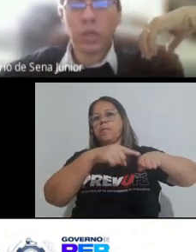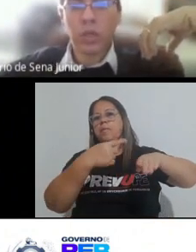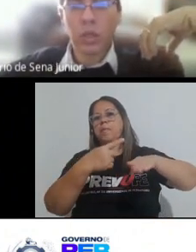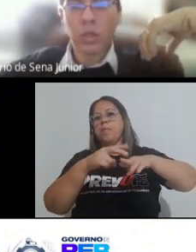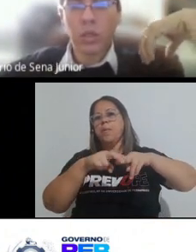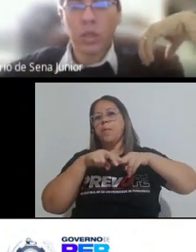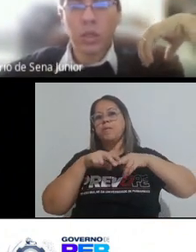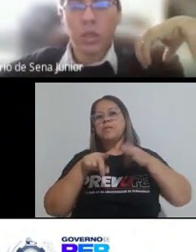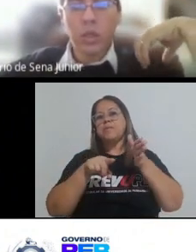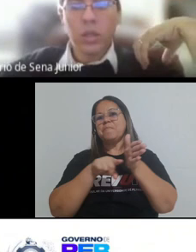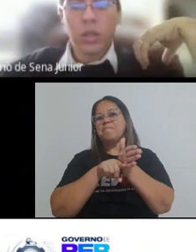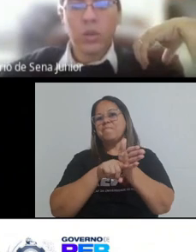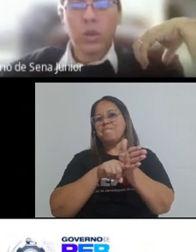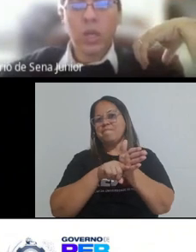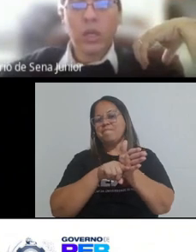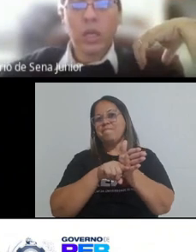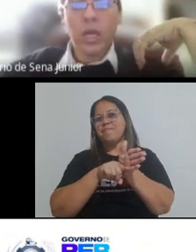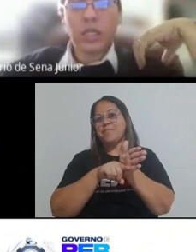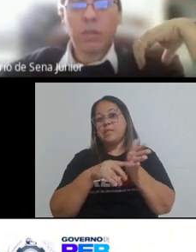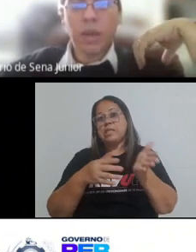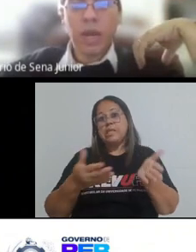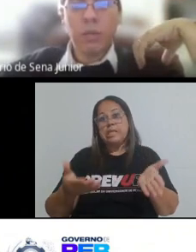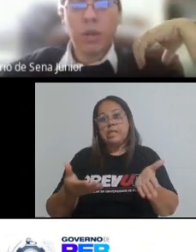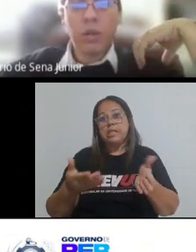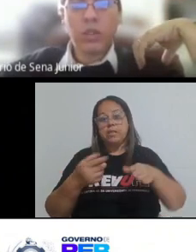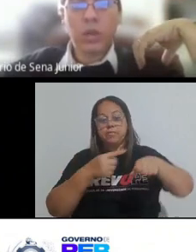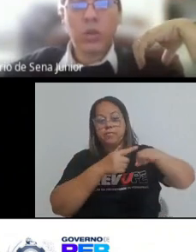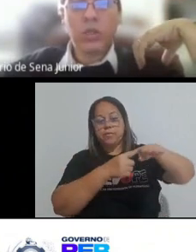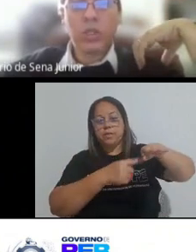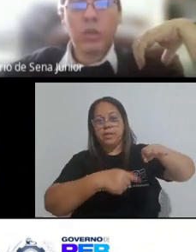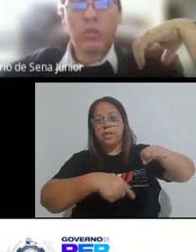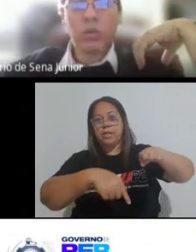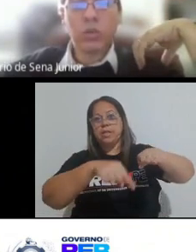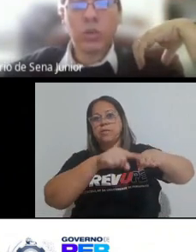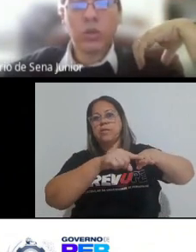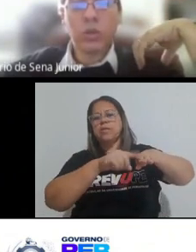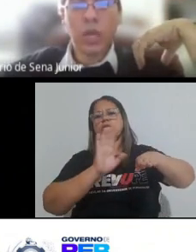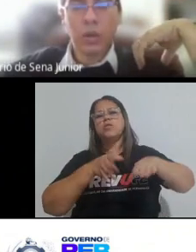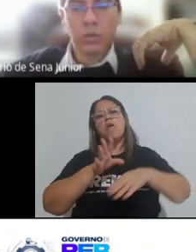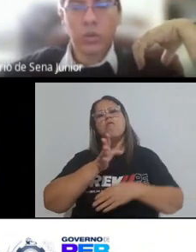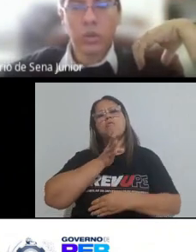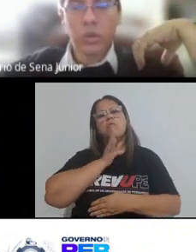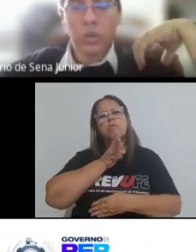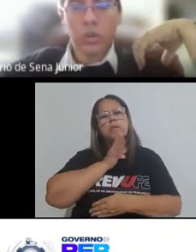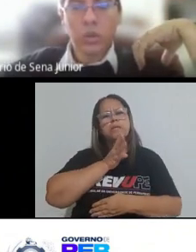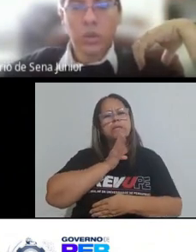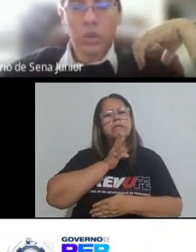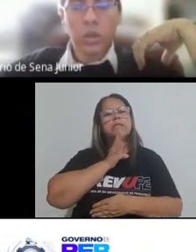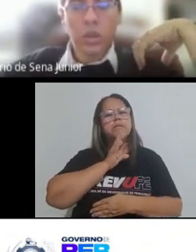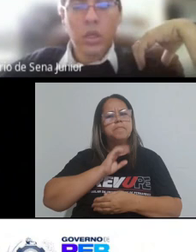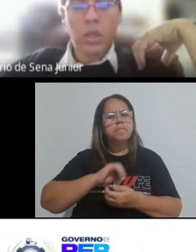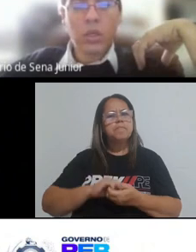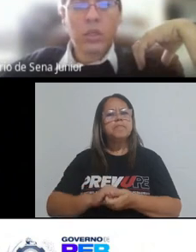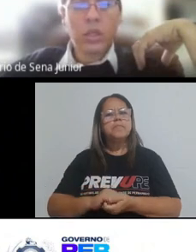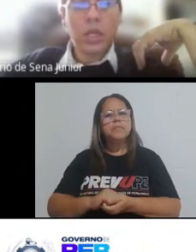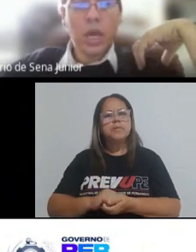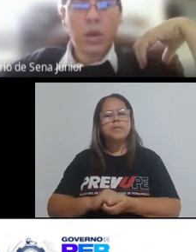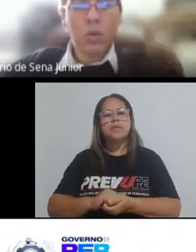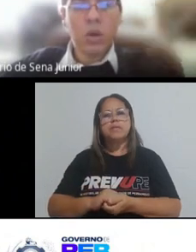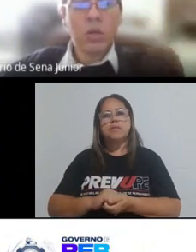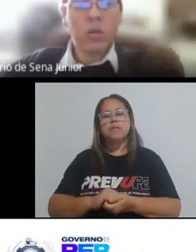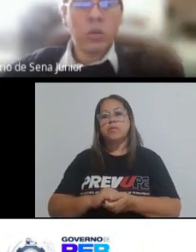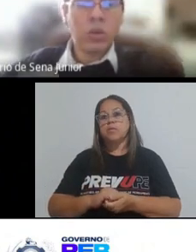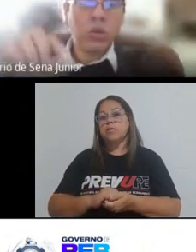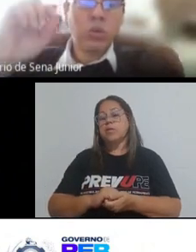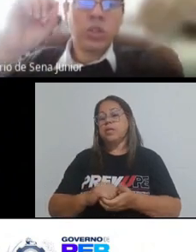menos aqui. Então, nesta parábola, nós já conhecemos os seus zeros, que se dá